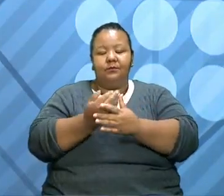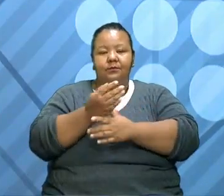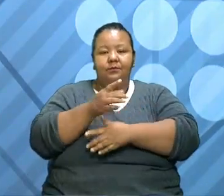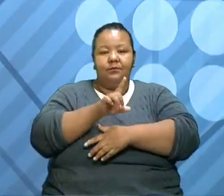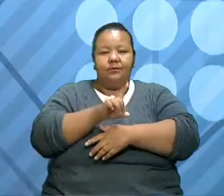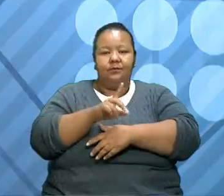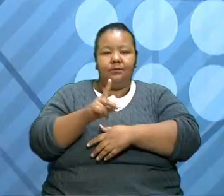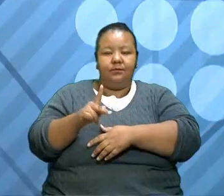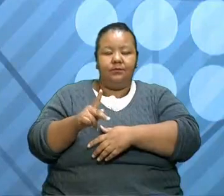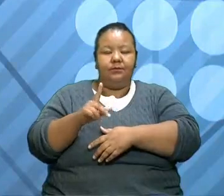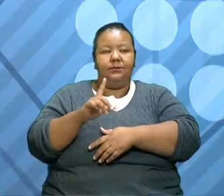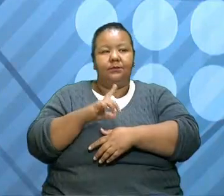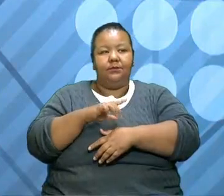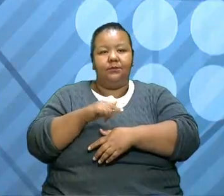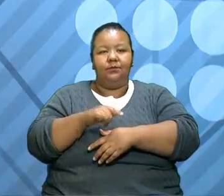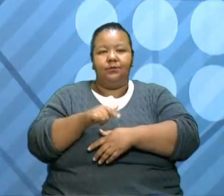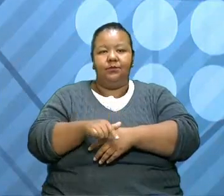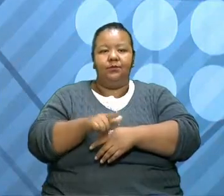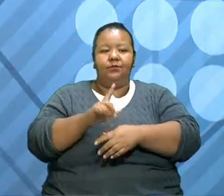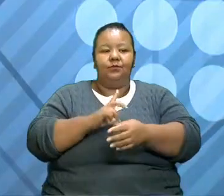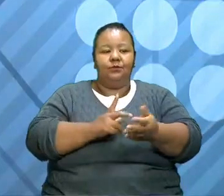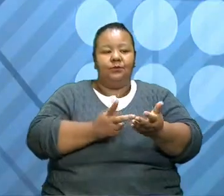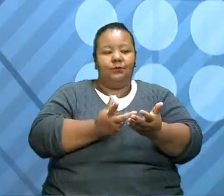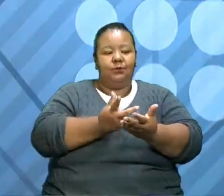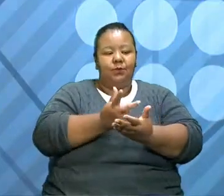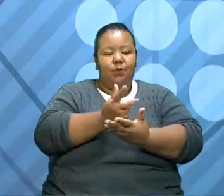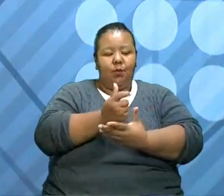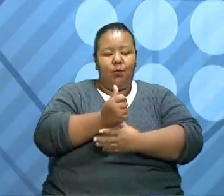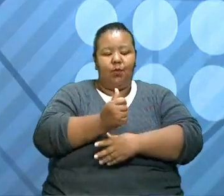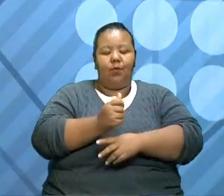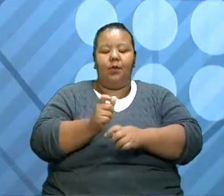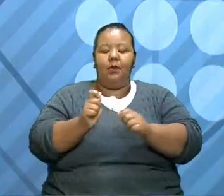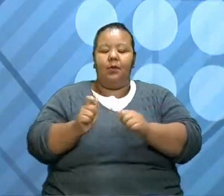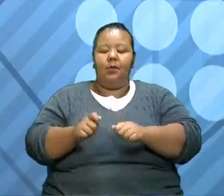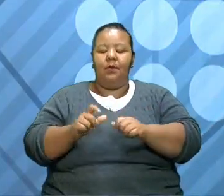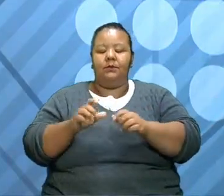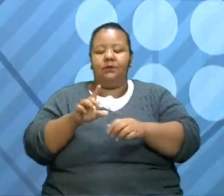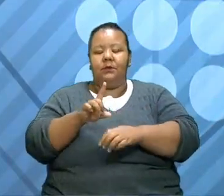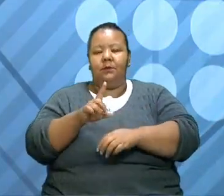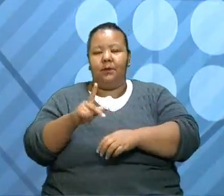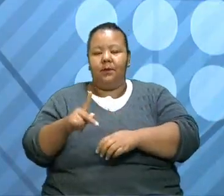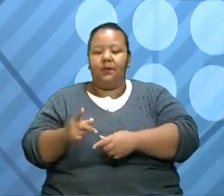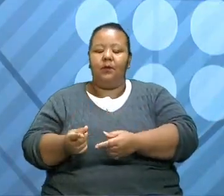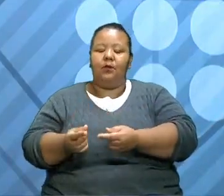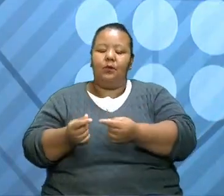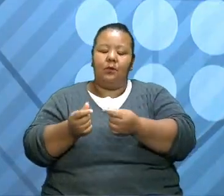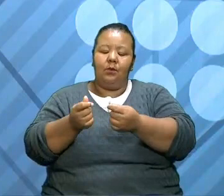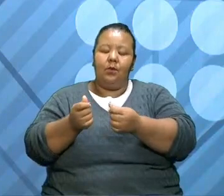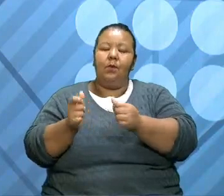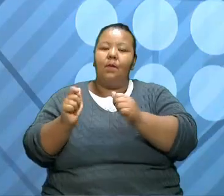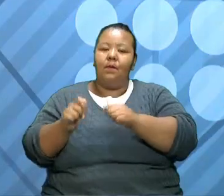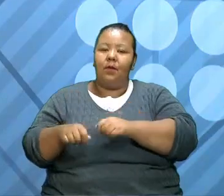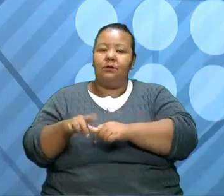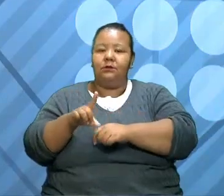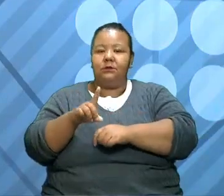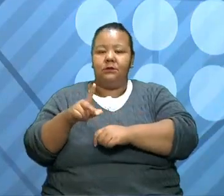departamento. Então, eu tenho o departamento de compras, eu posso ter o departamento financeiro, eu posso ter o